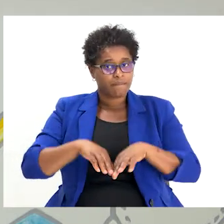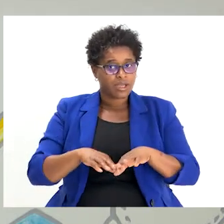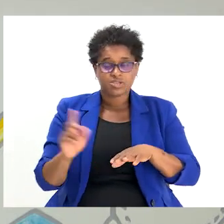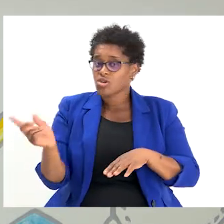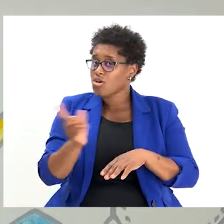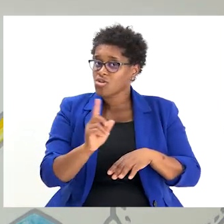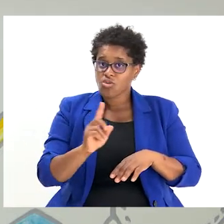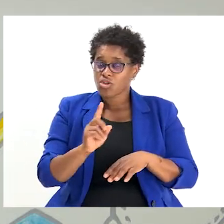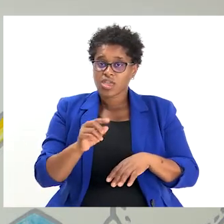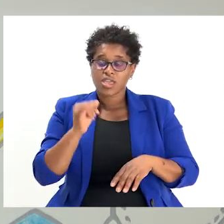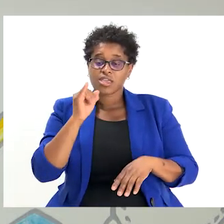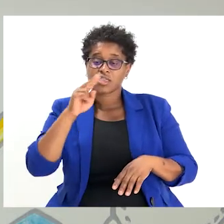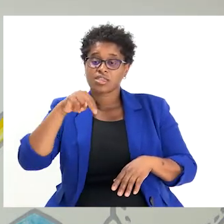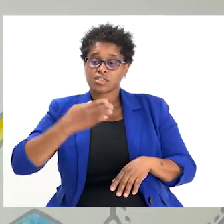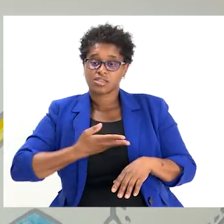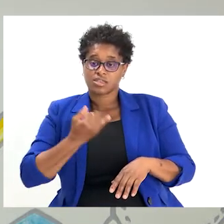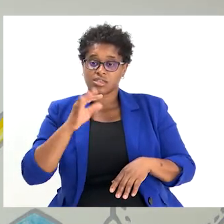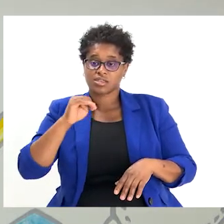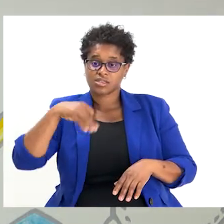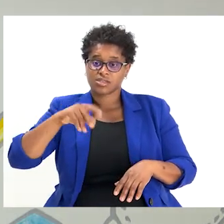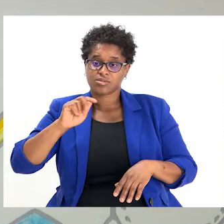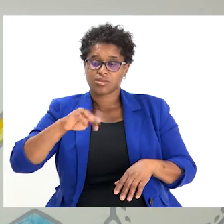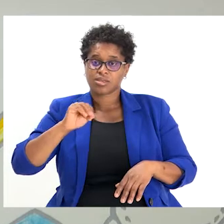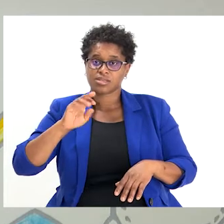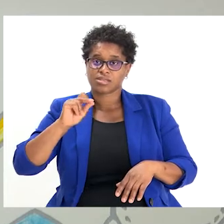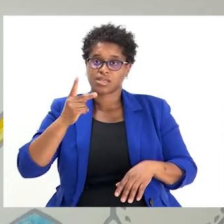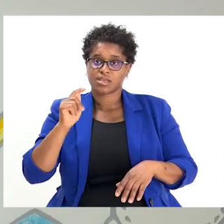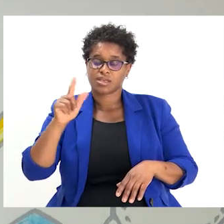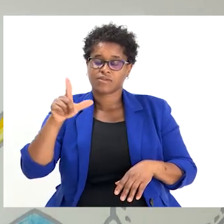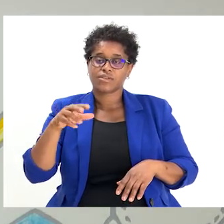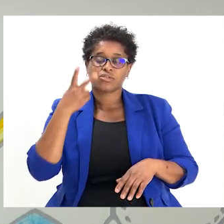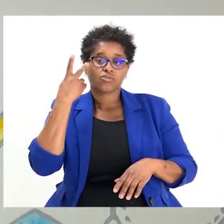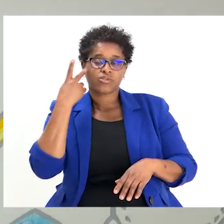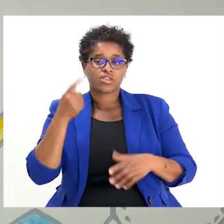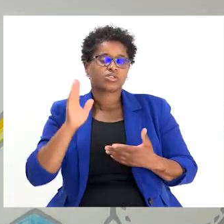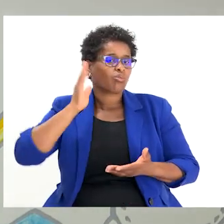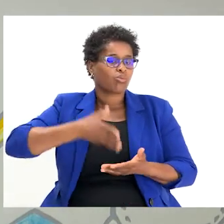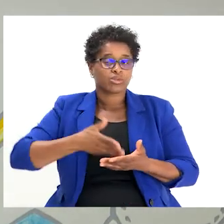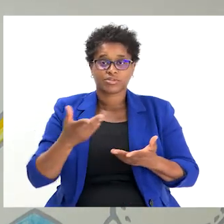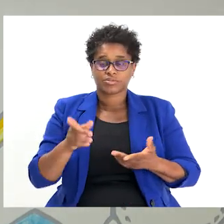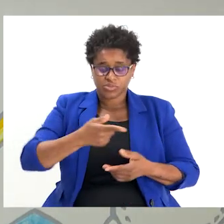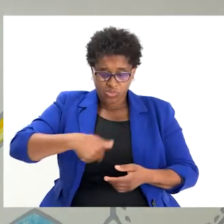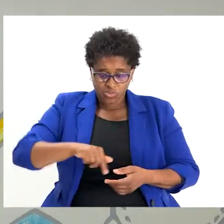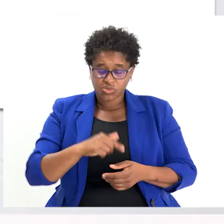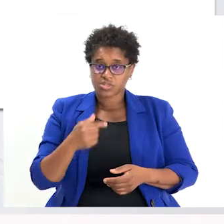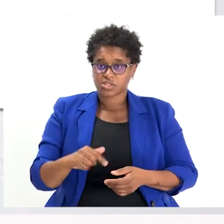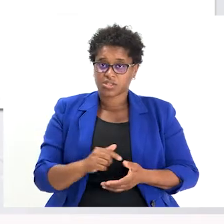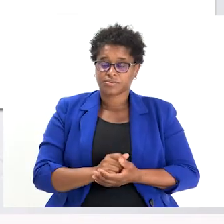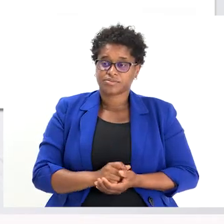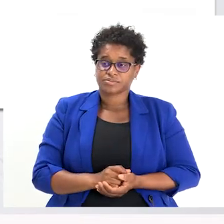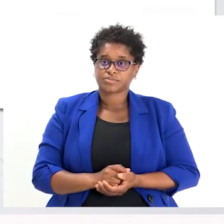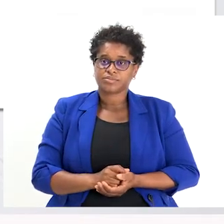é indispensável à sobrevivência. E por último, nós temos quanto à